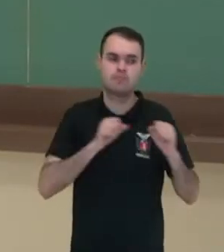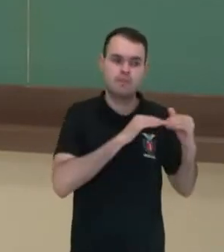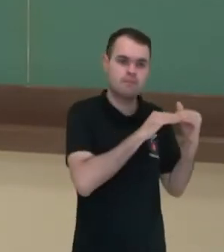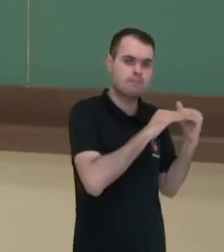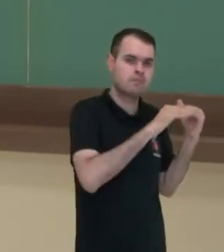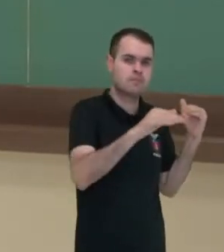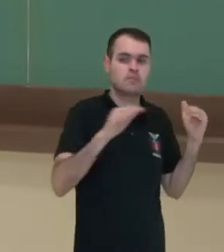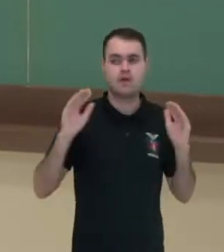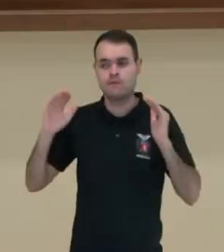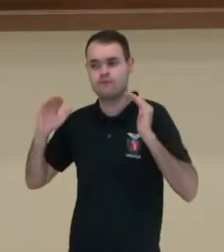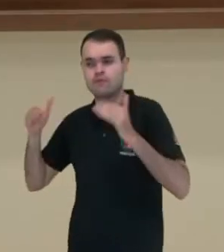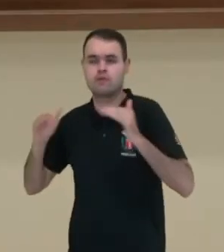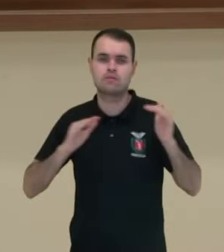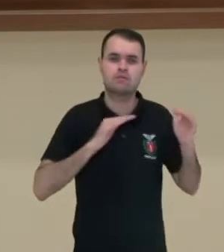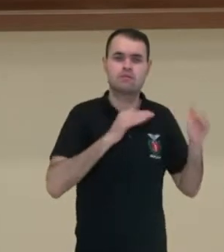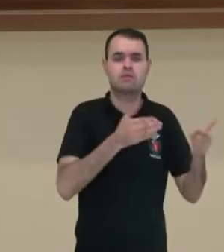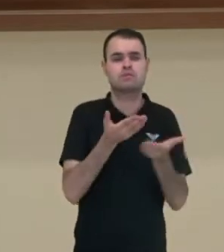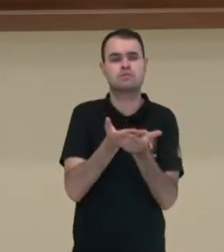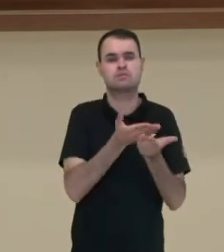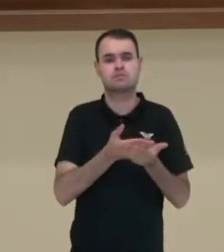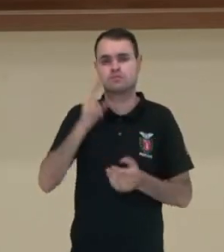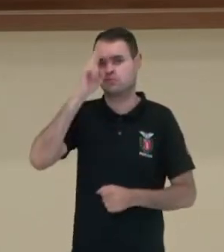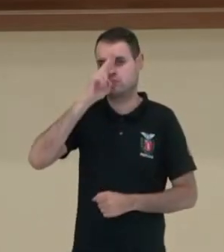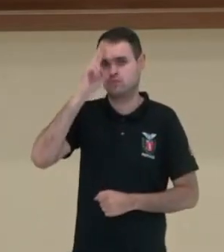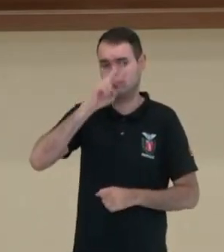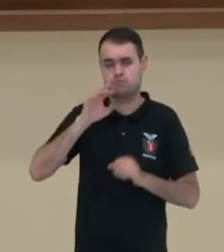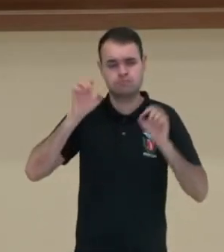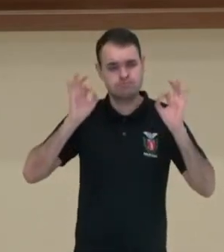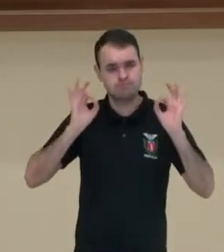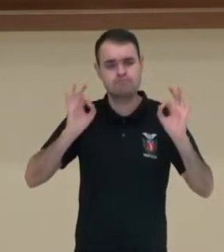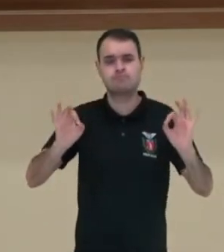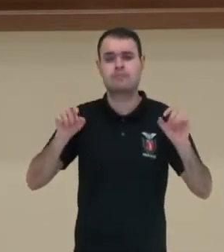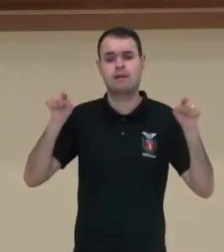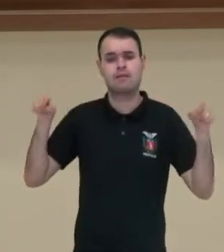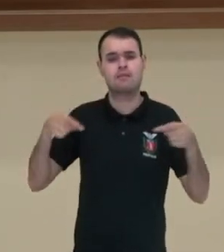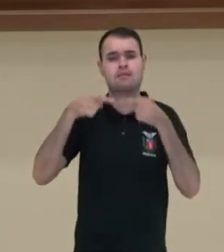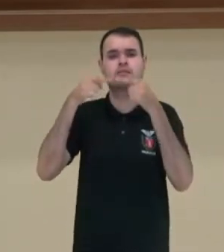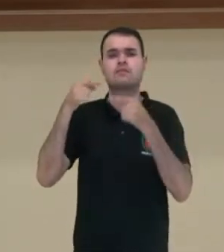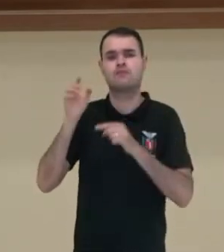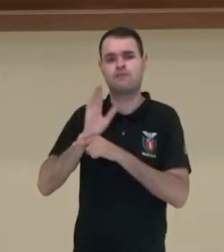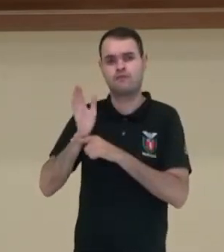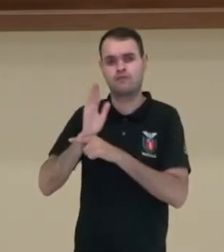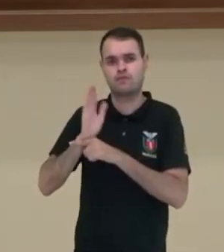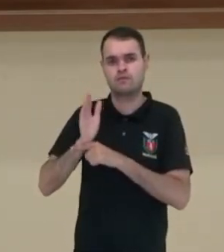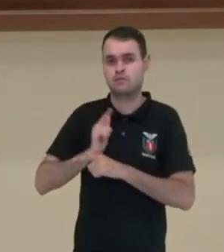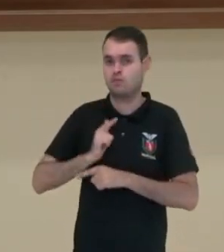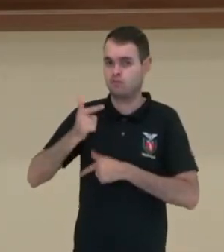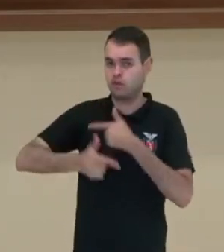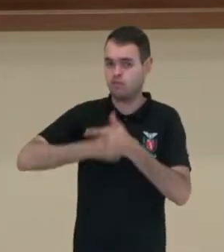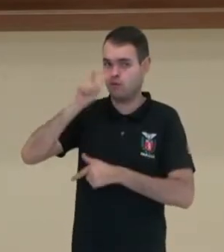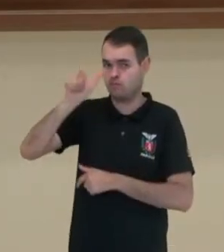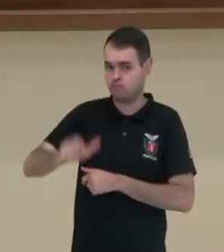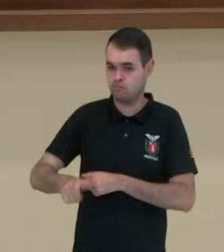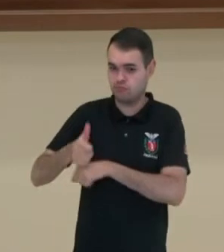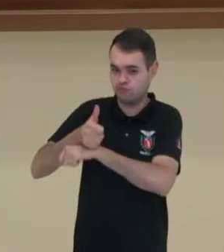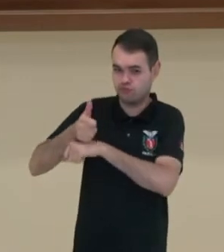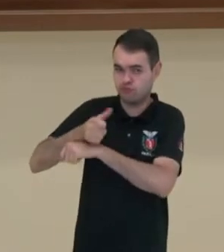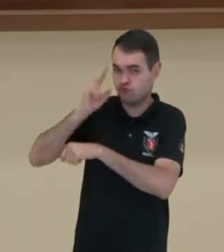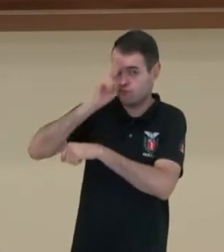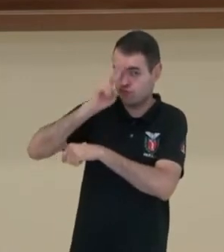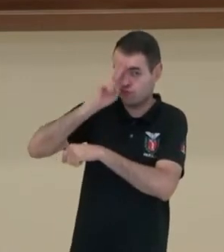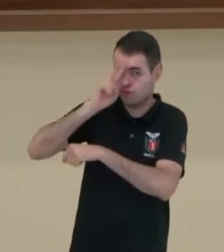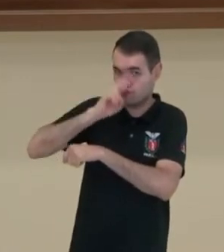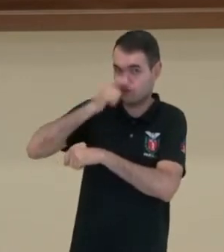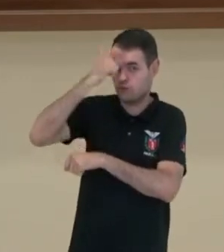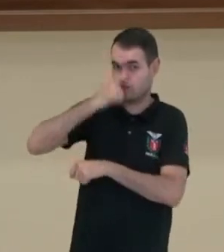estudos históricos. É exatamente o ponto deste vídeo. Nós temos, então, o trabalho do historiador. E quando falamos em